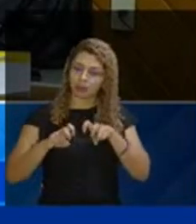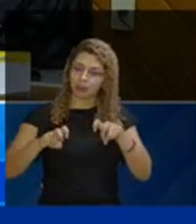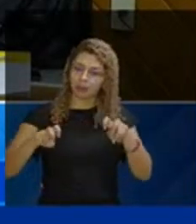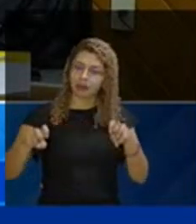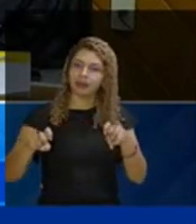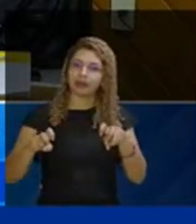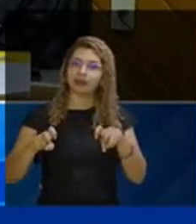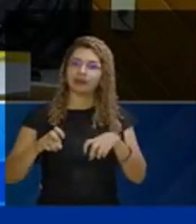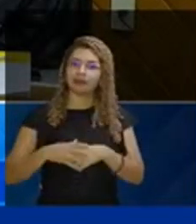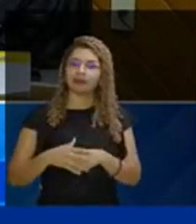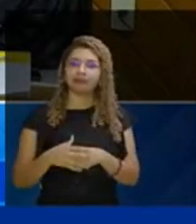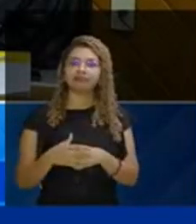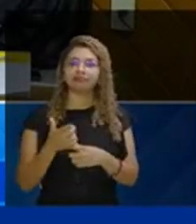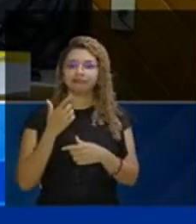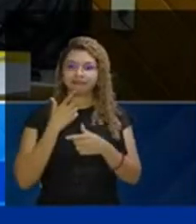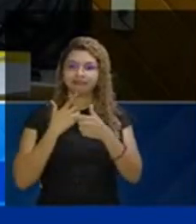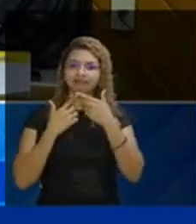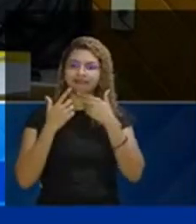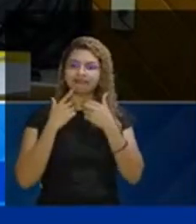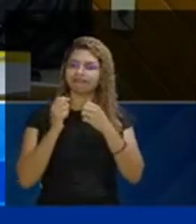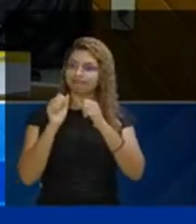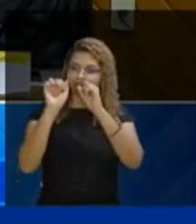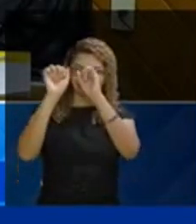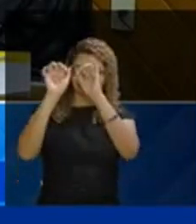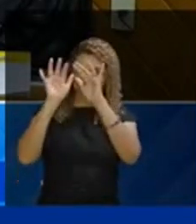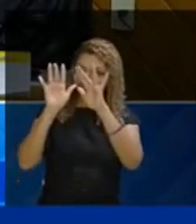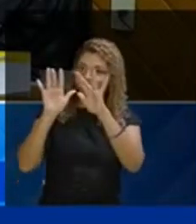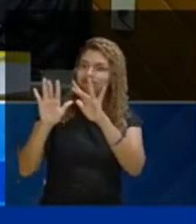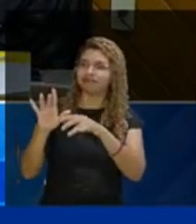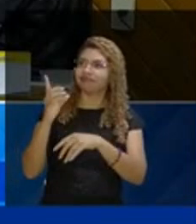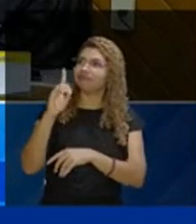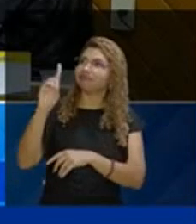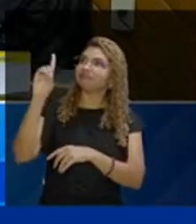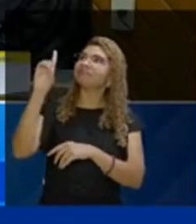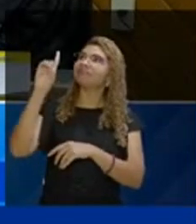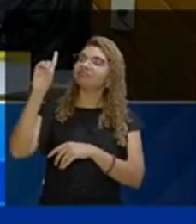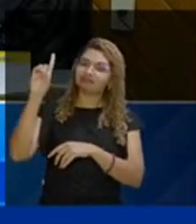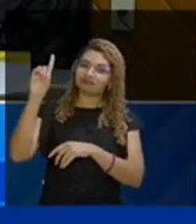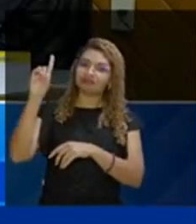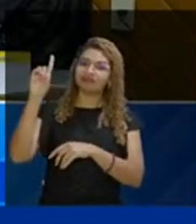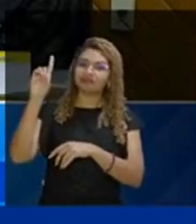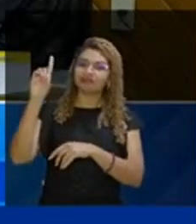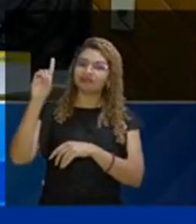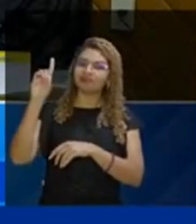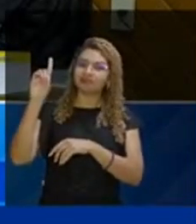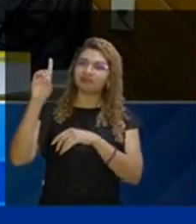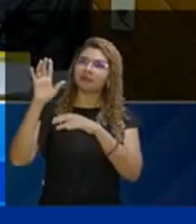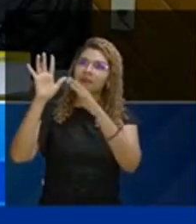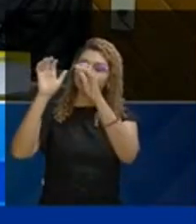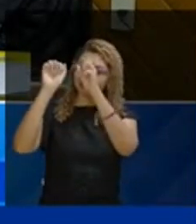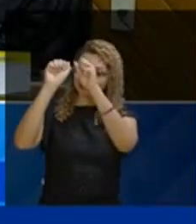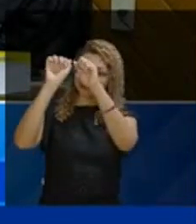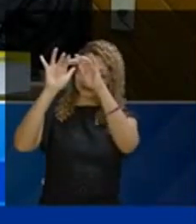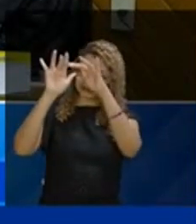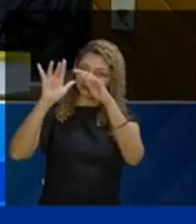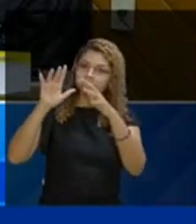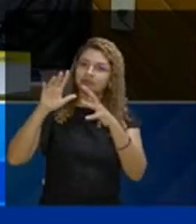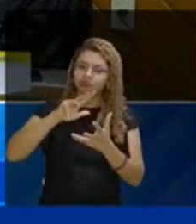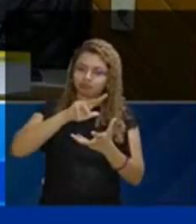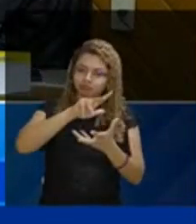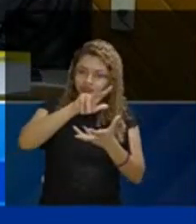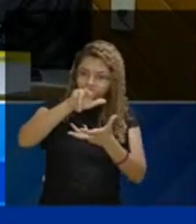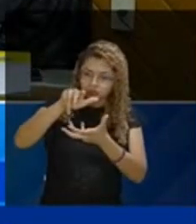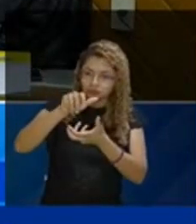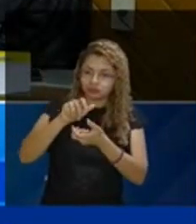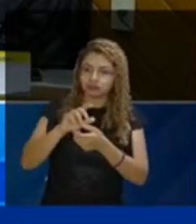E desejo todas as bênçãos de Deus, do grande arquiteto deste universo